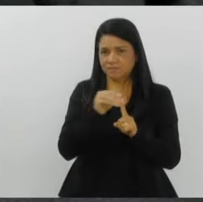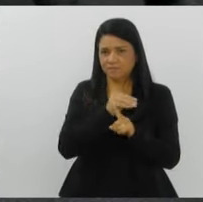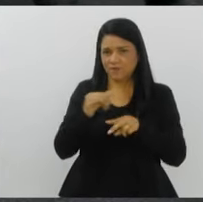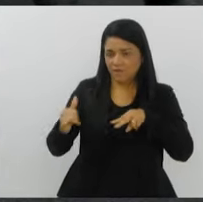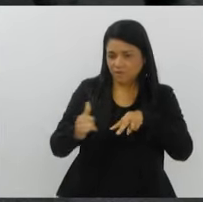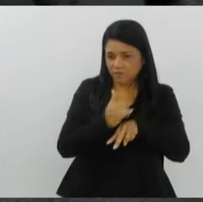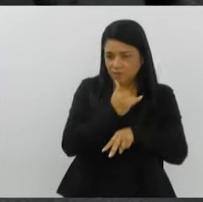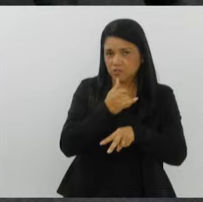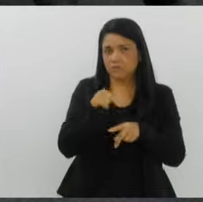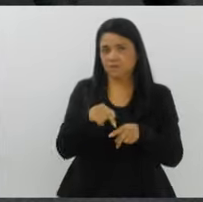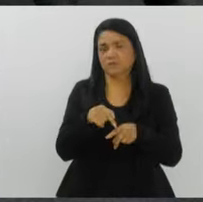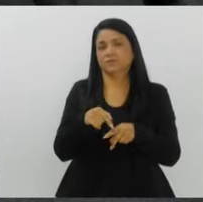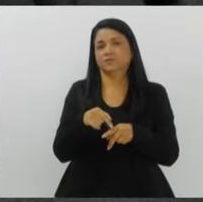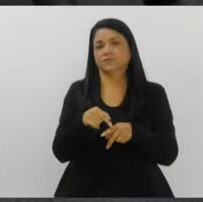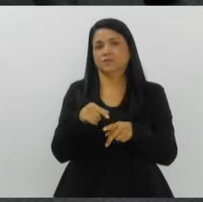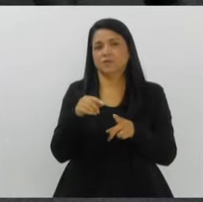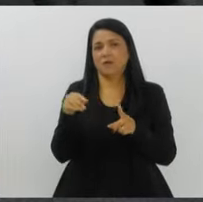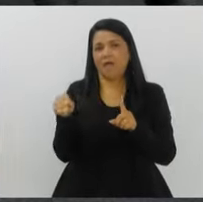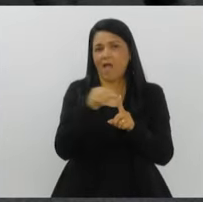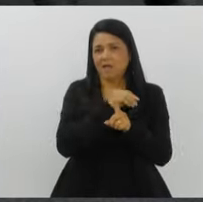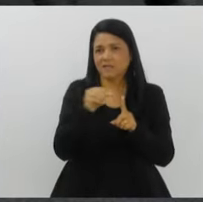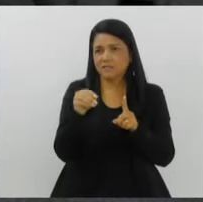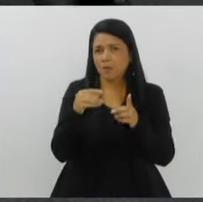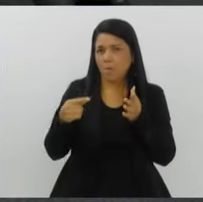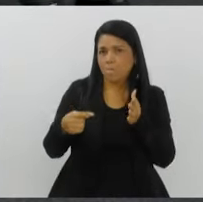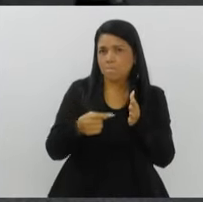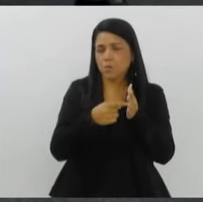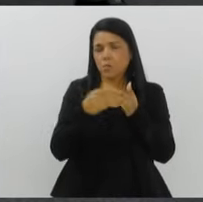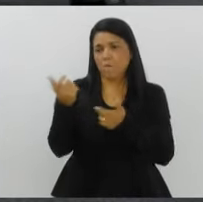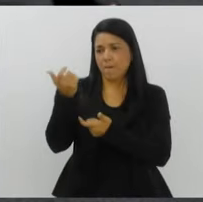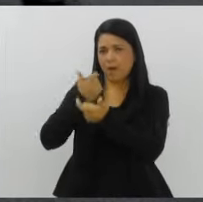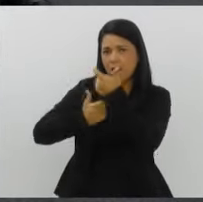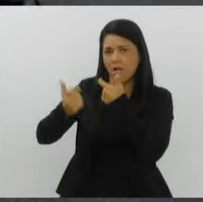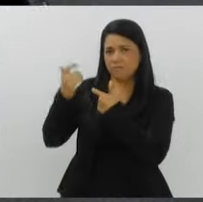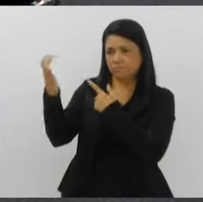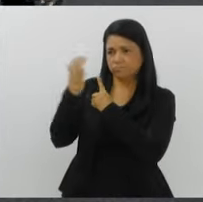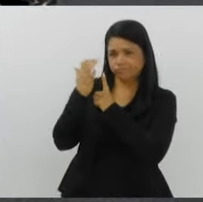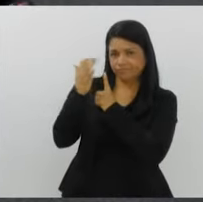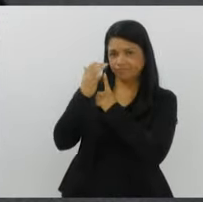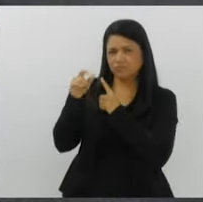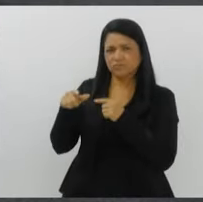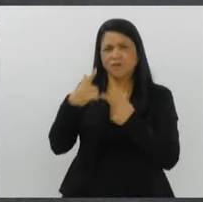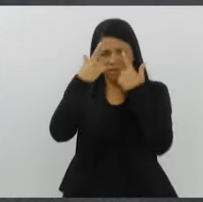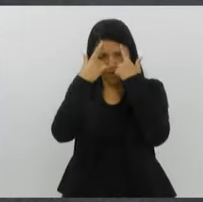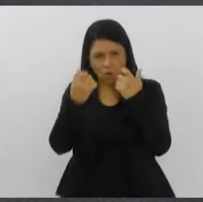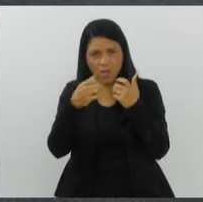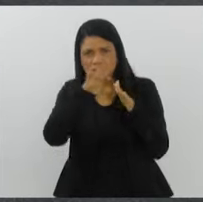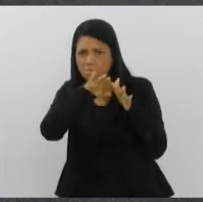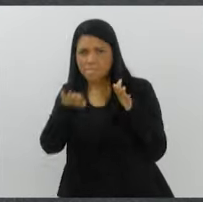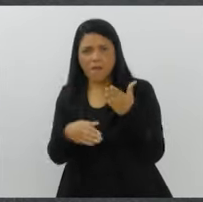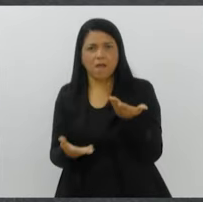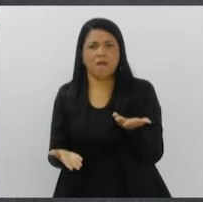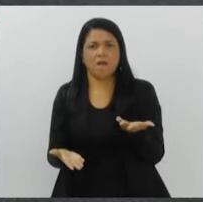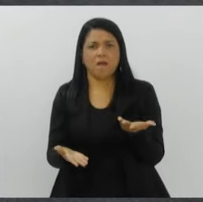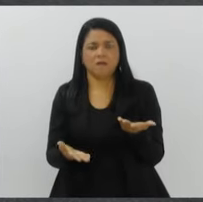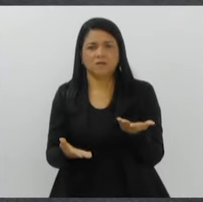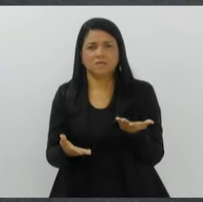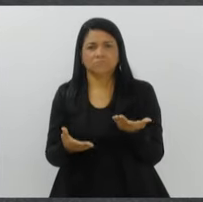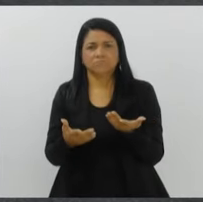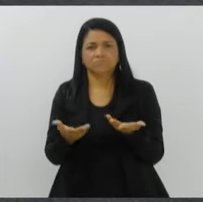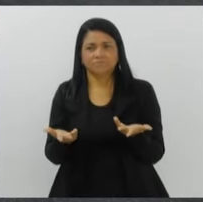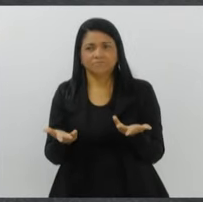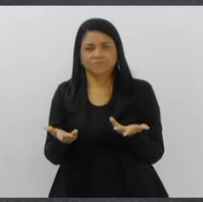mas de um baixo nível, de uma violência. O que é que essas pessoas pretendem?